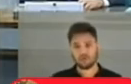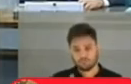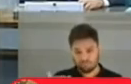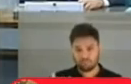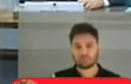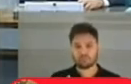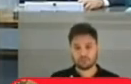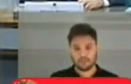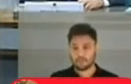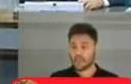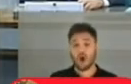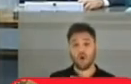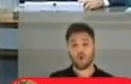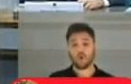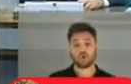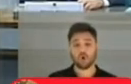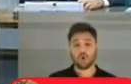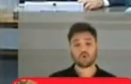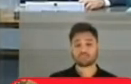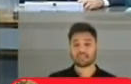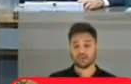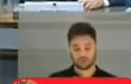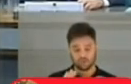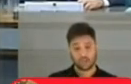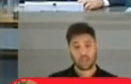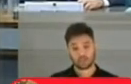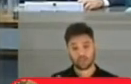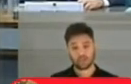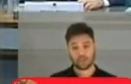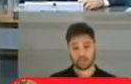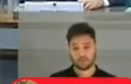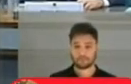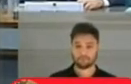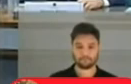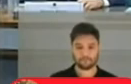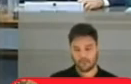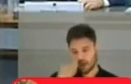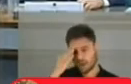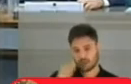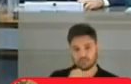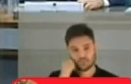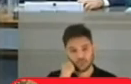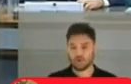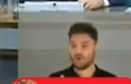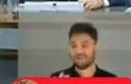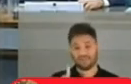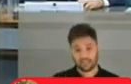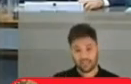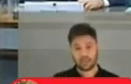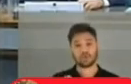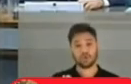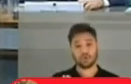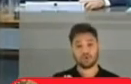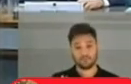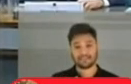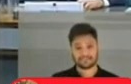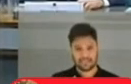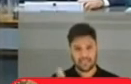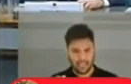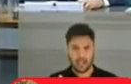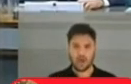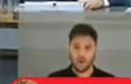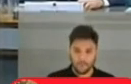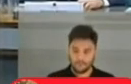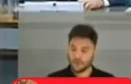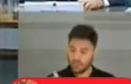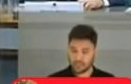de Ética da Câmara dos Deputados. Agradeço ao senador Fernando Bezerra, ao mesmo tempo, a solidariedade a esta comissão